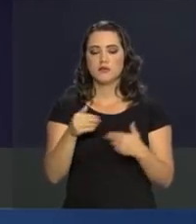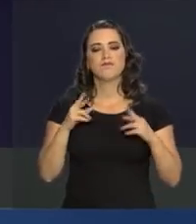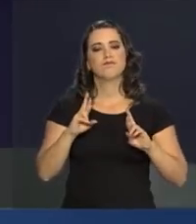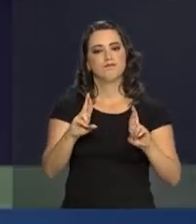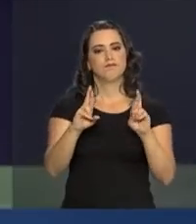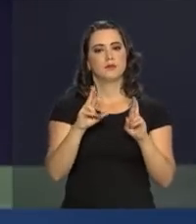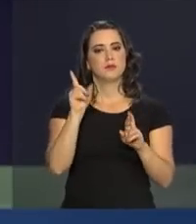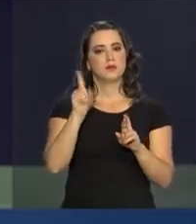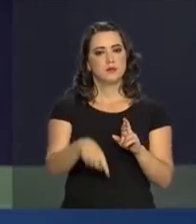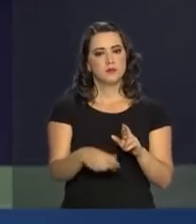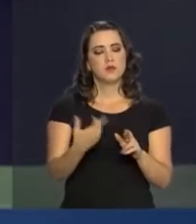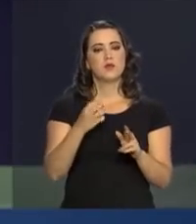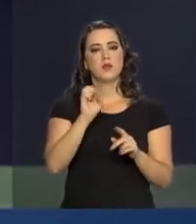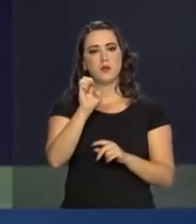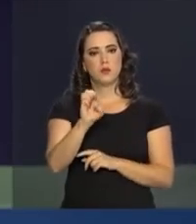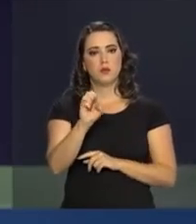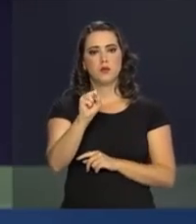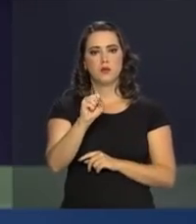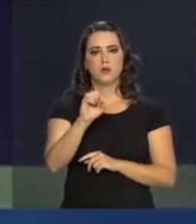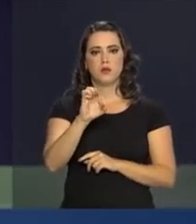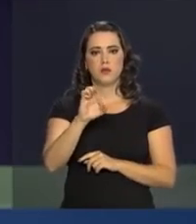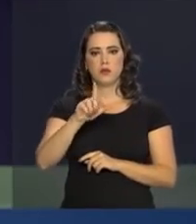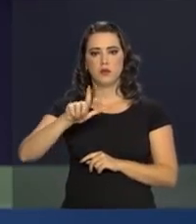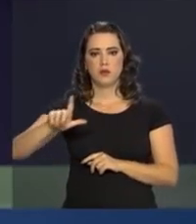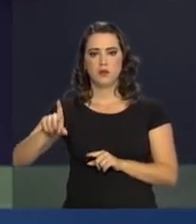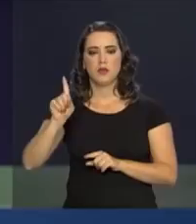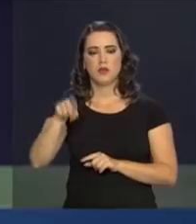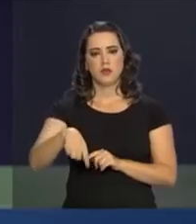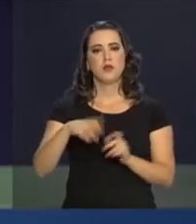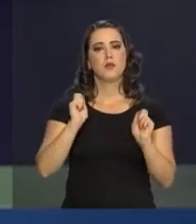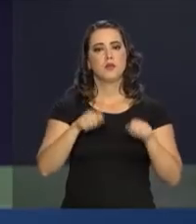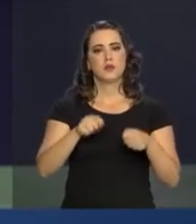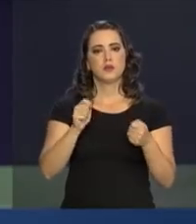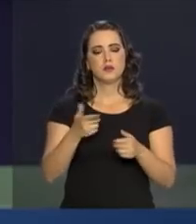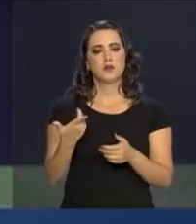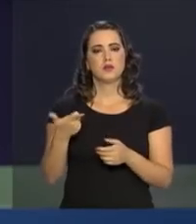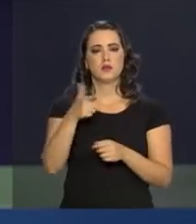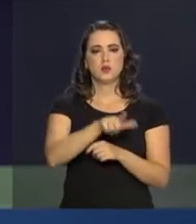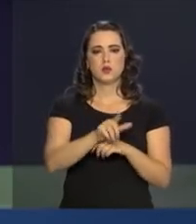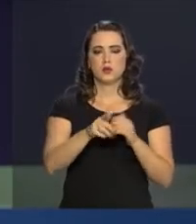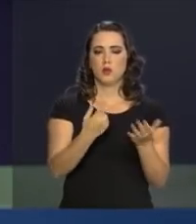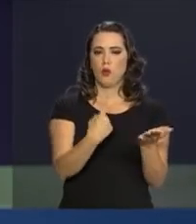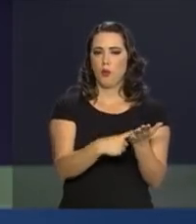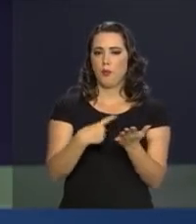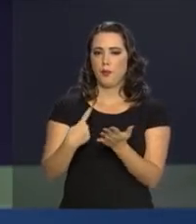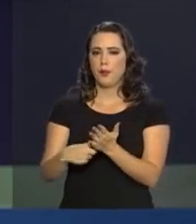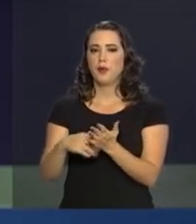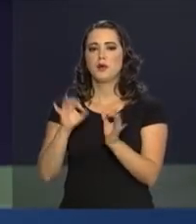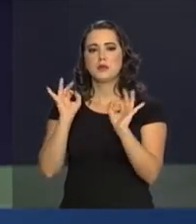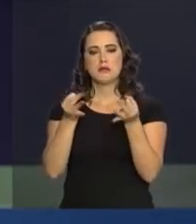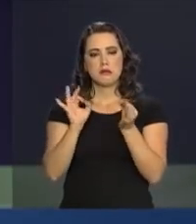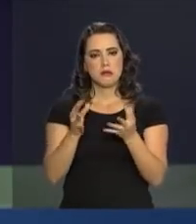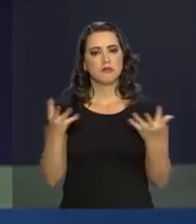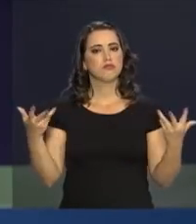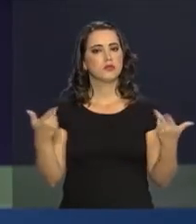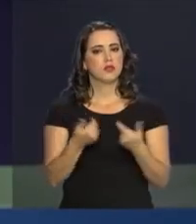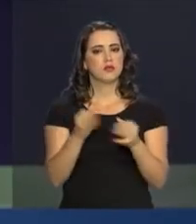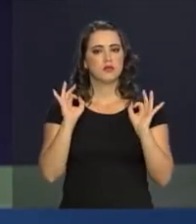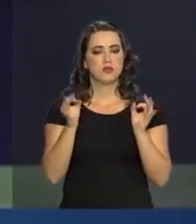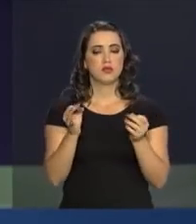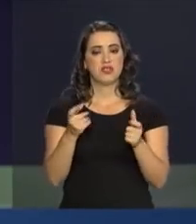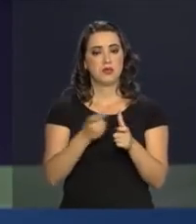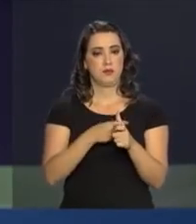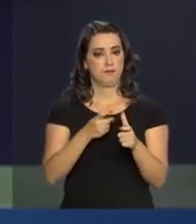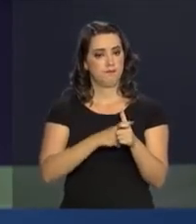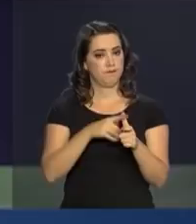242 milhões de reais. E a expectativa é que com o e-social seja possível a realização de um acompanhamento ainda mais efetivo